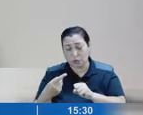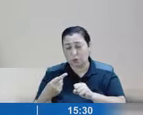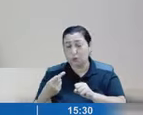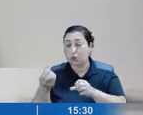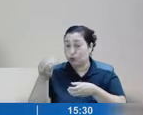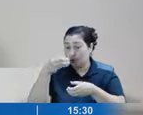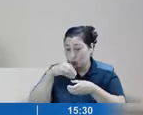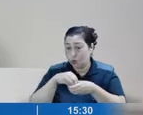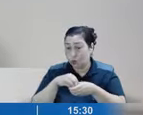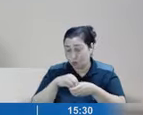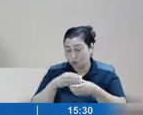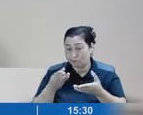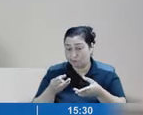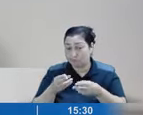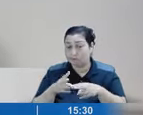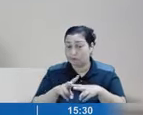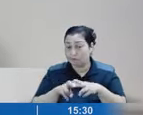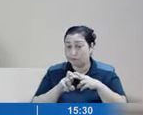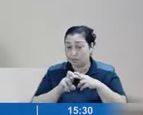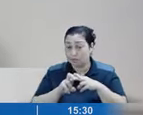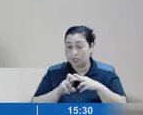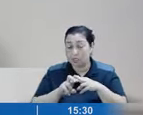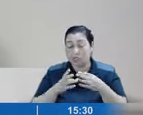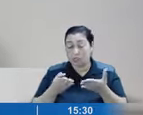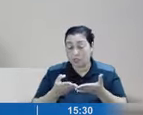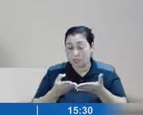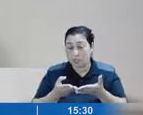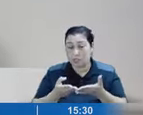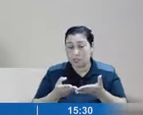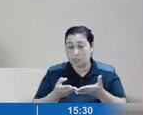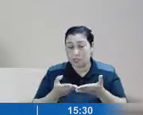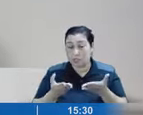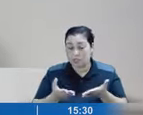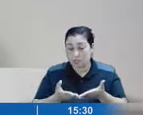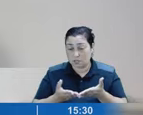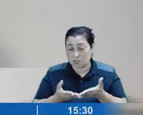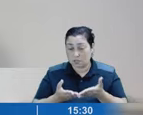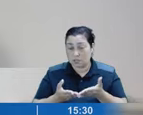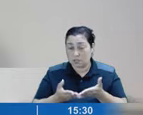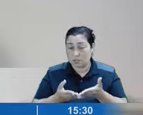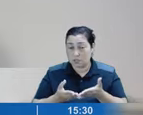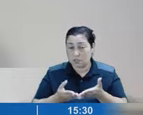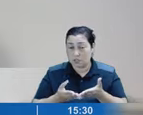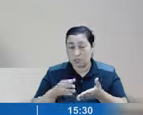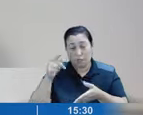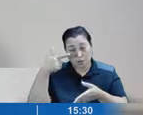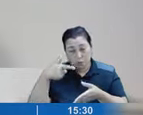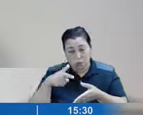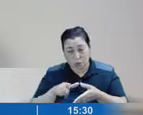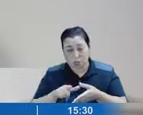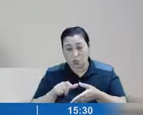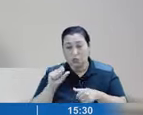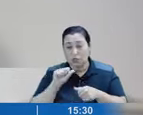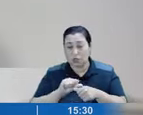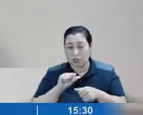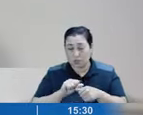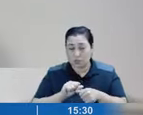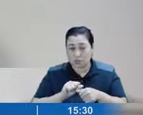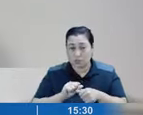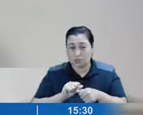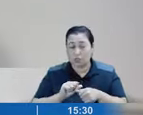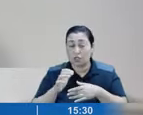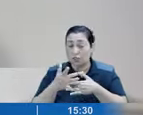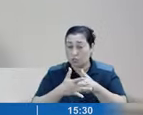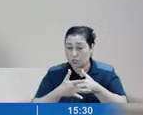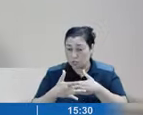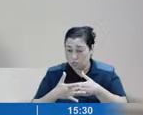ali. Por isso que a mucosectomia foi em fragmentos. O ideal é repetir em 1 ano, né, para ver.